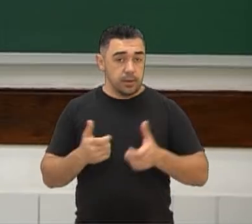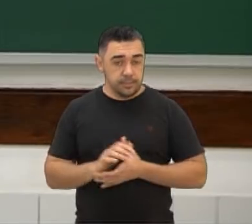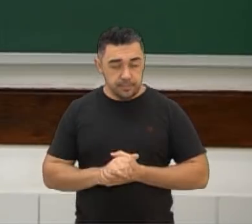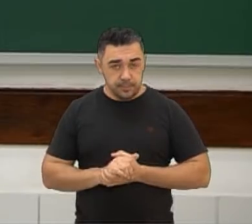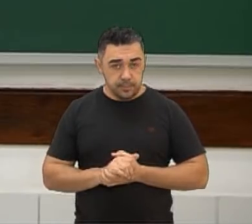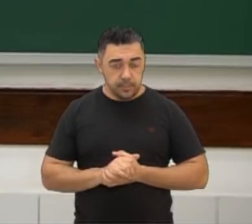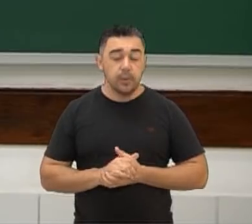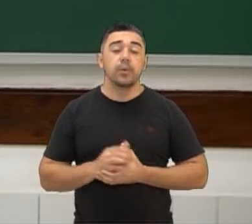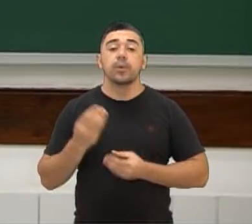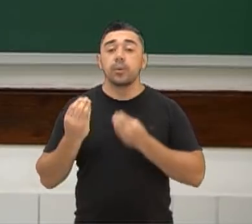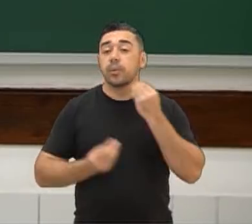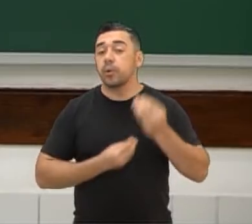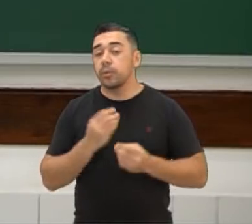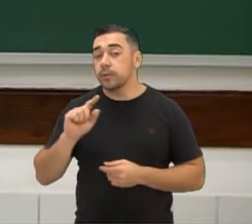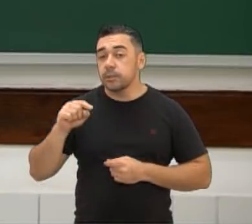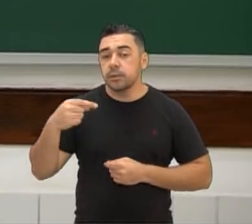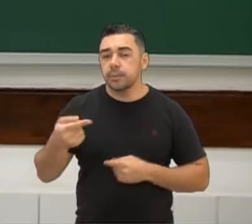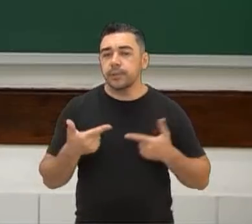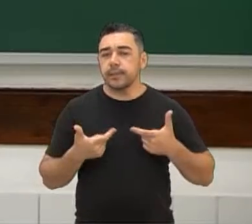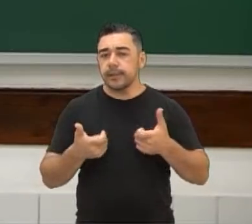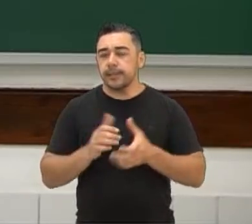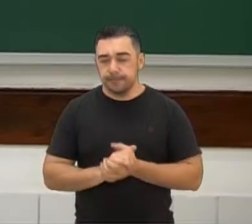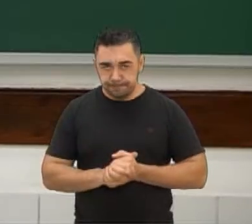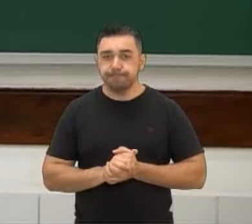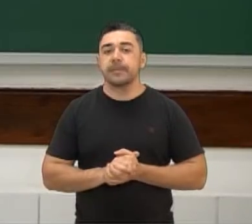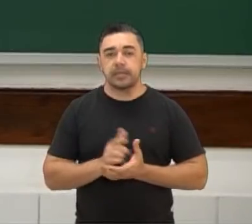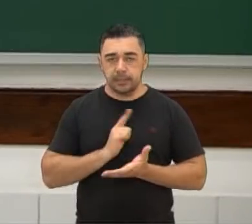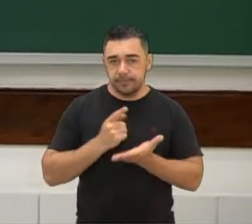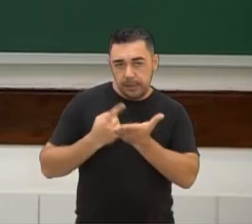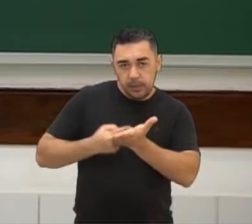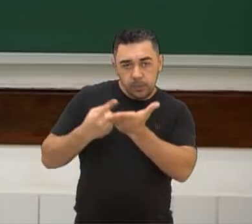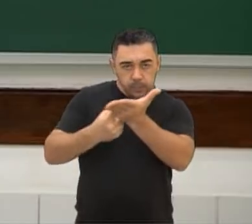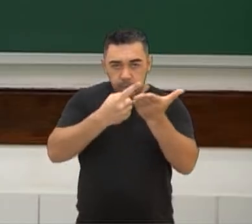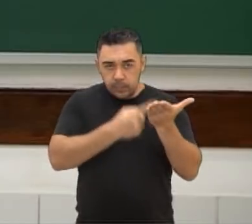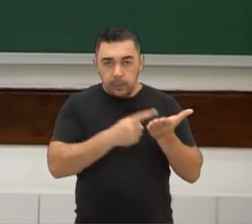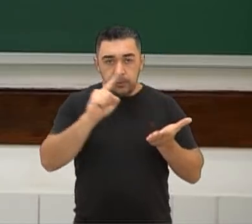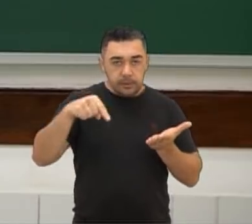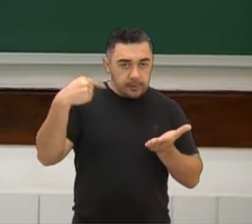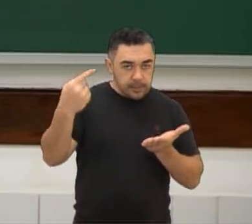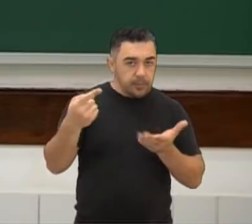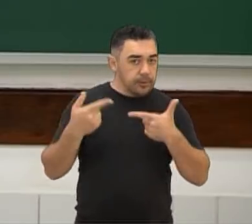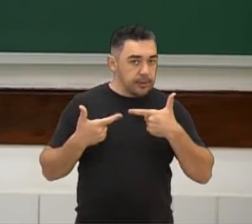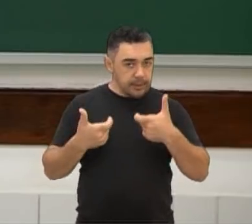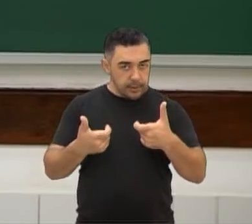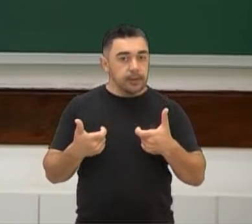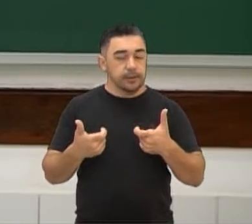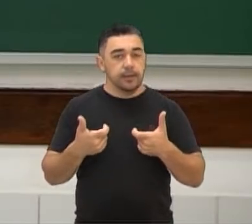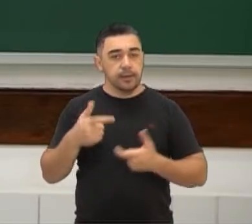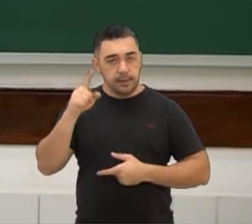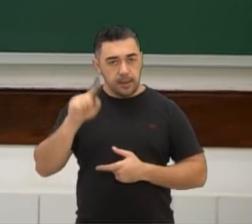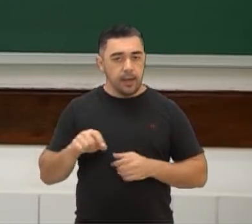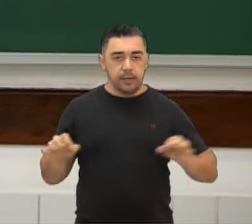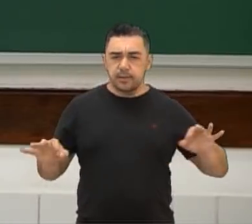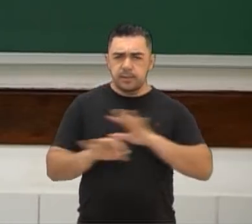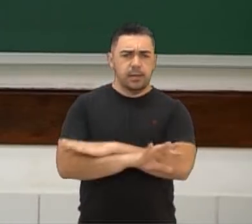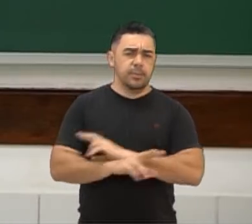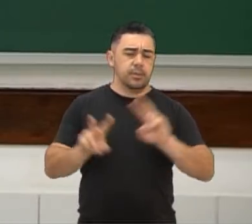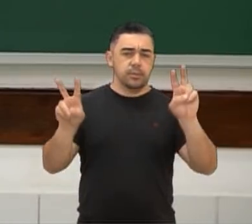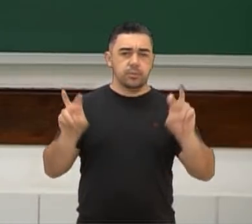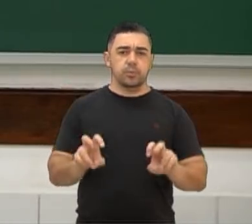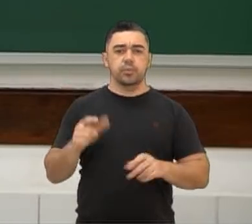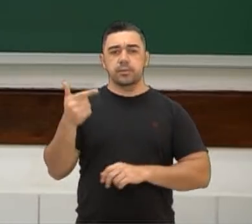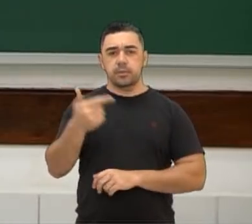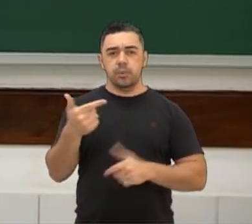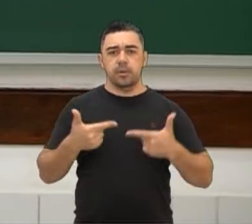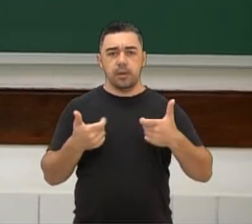foi esse pós-guerra? Vamos analisar os acordos pós-guerra, exatamente encerrando o assunto